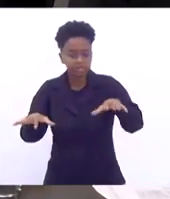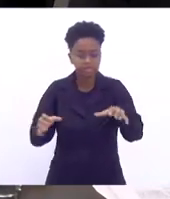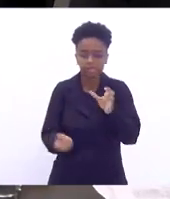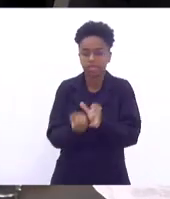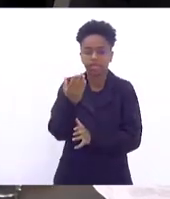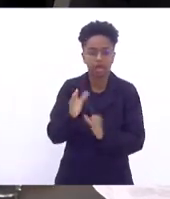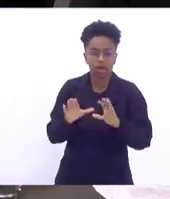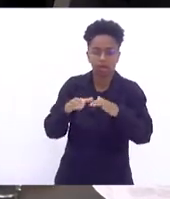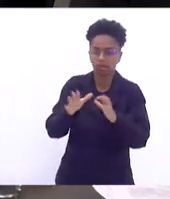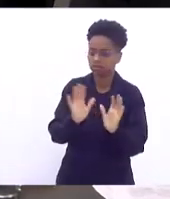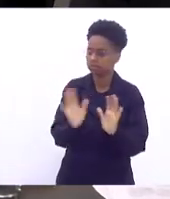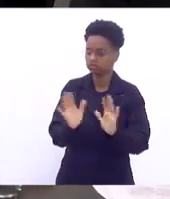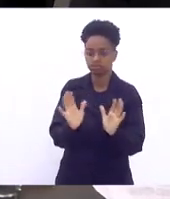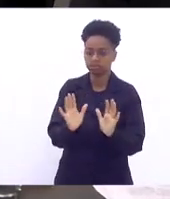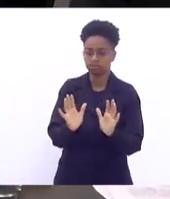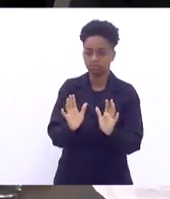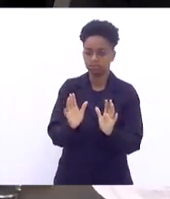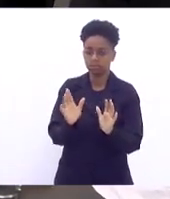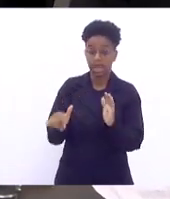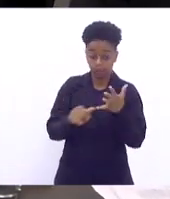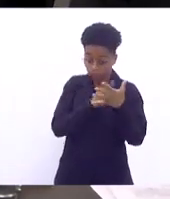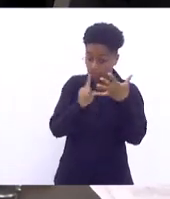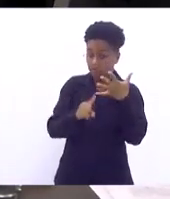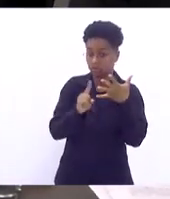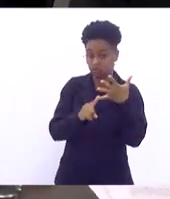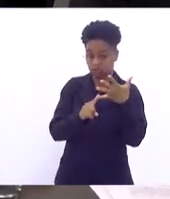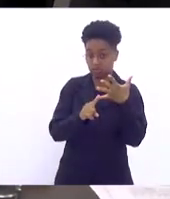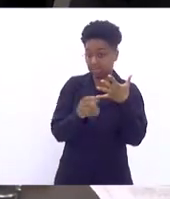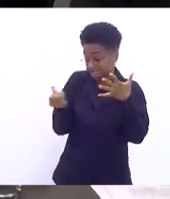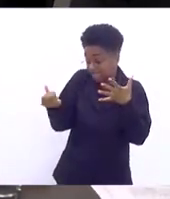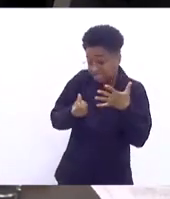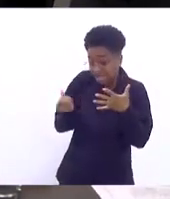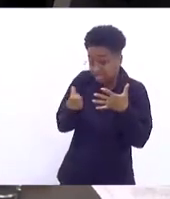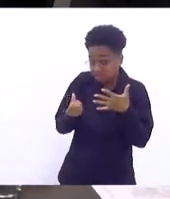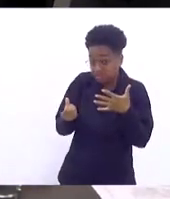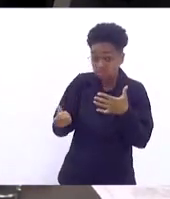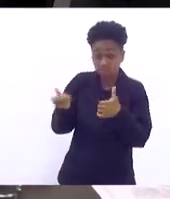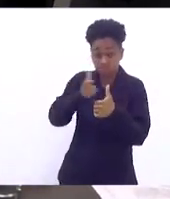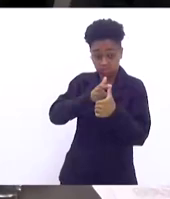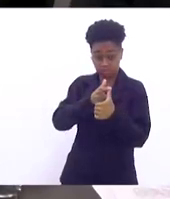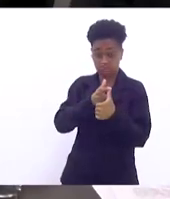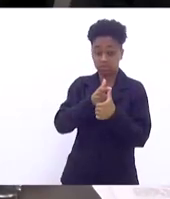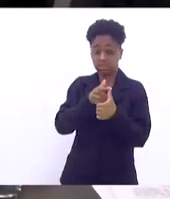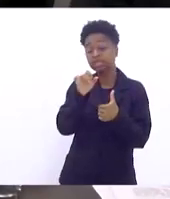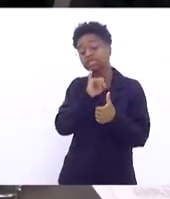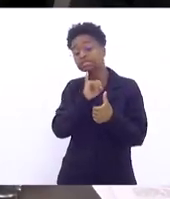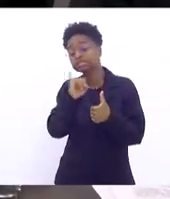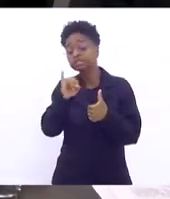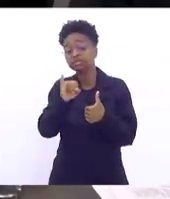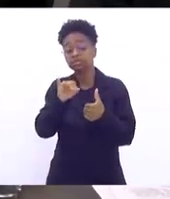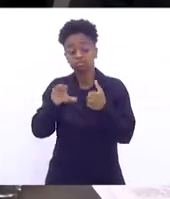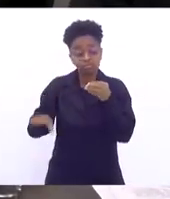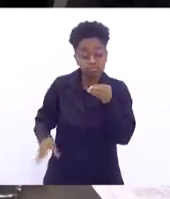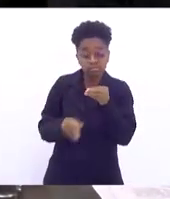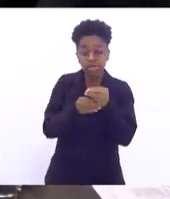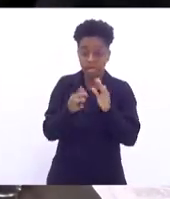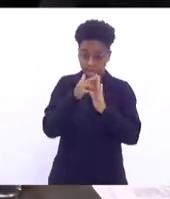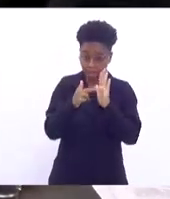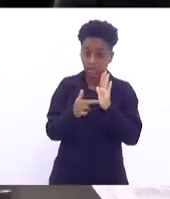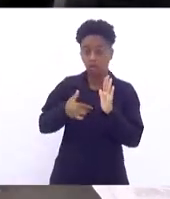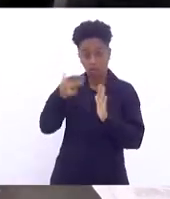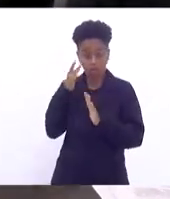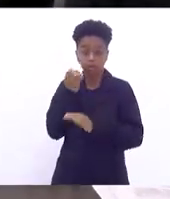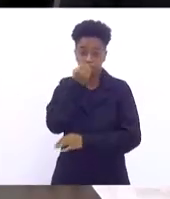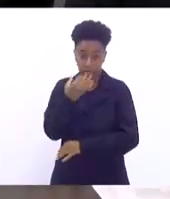montar uma frente parlamentar Esse é um Quinto Elemento um sexto elemento que se tiver contido na regra também eu acho bom